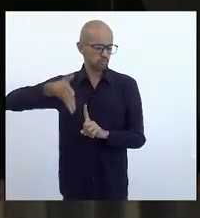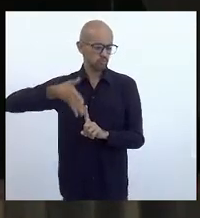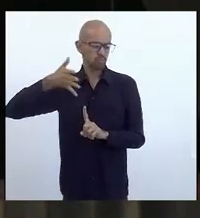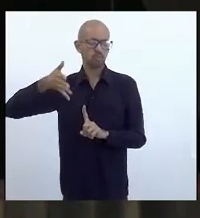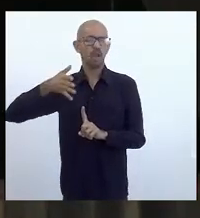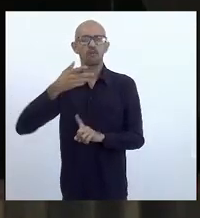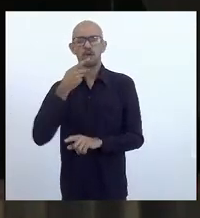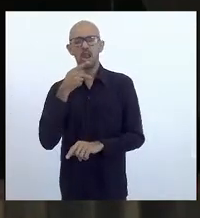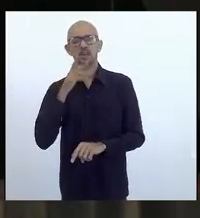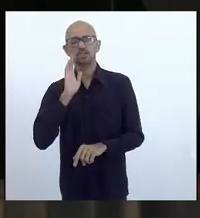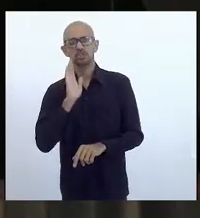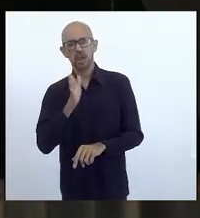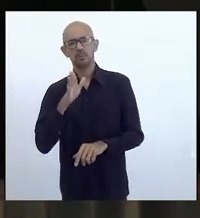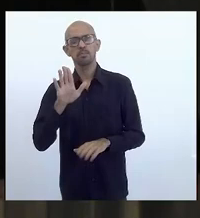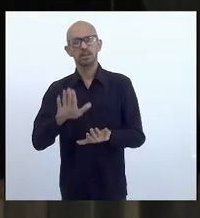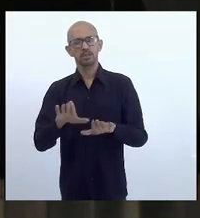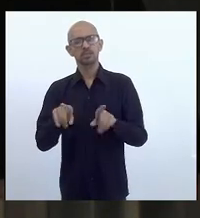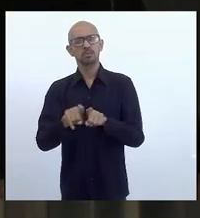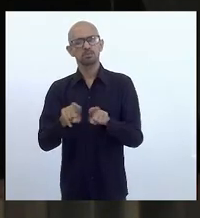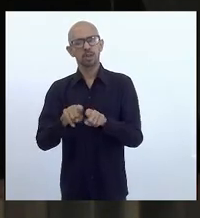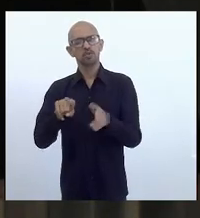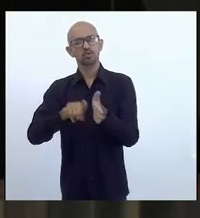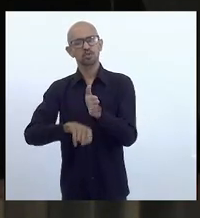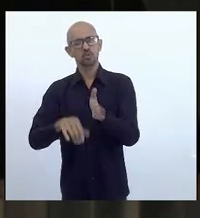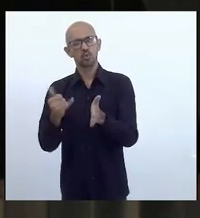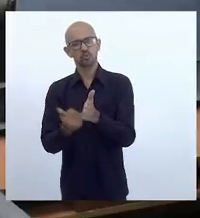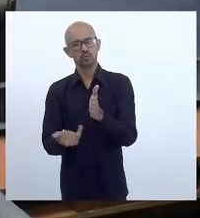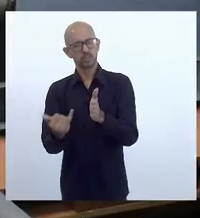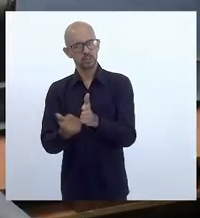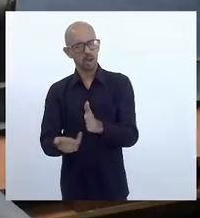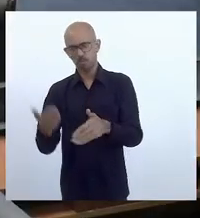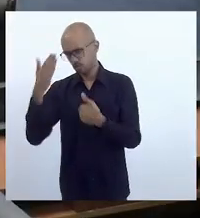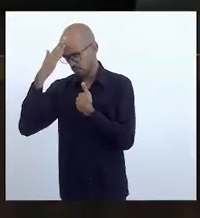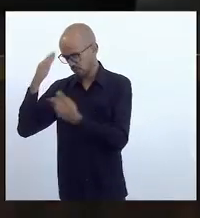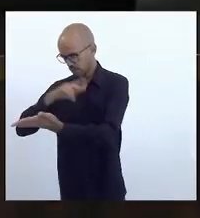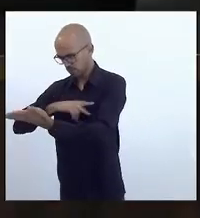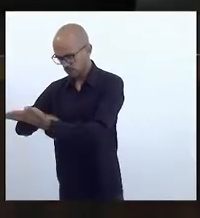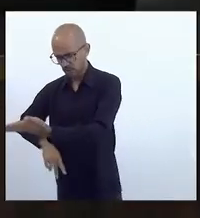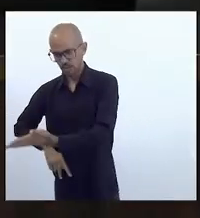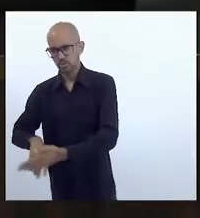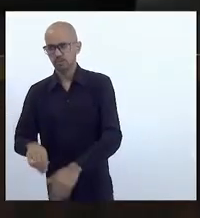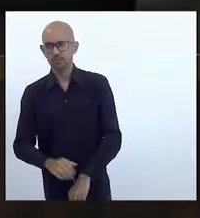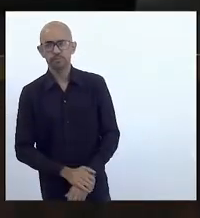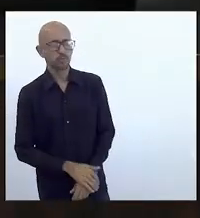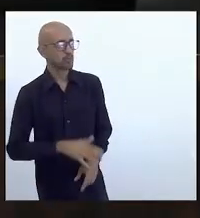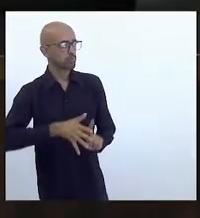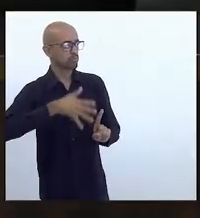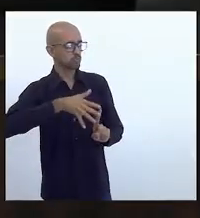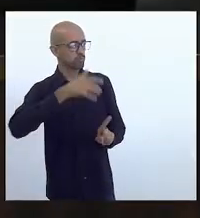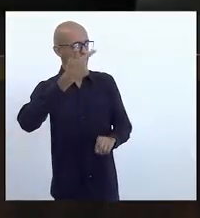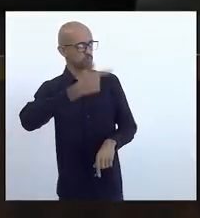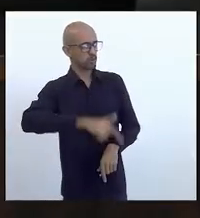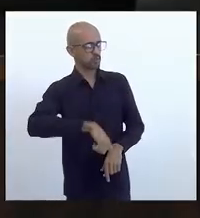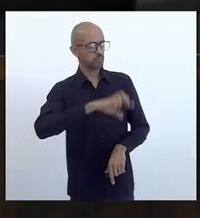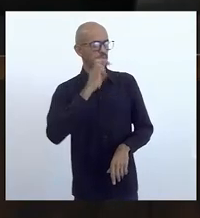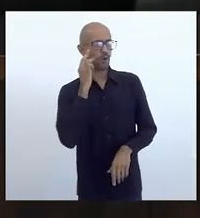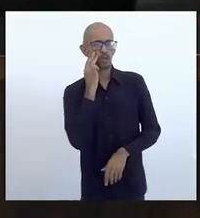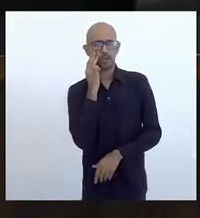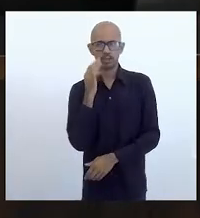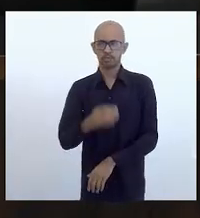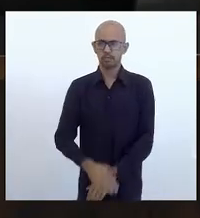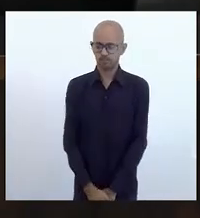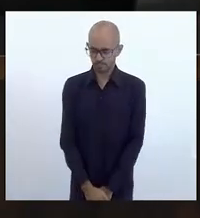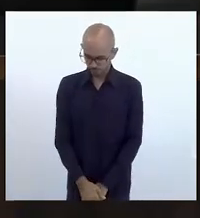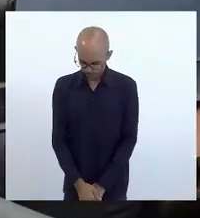também na questão do benefício fiscal. Muito obrigada, presidente. Próximo orador inscrito é o deputado Valdeque Carneiro.